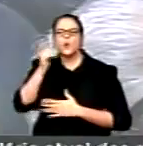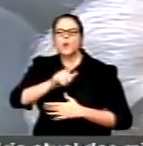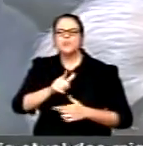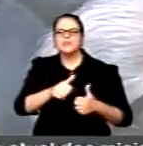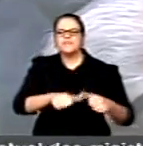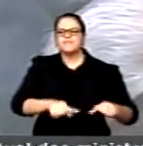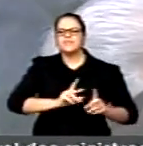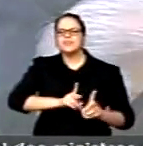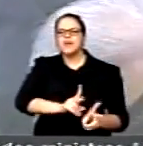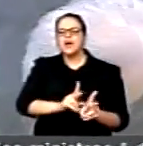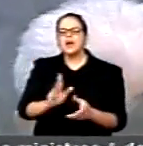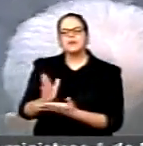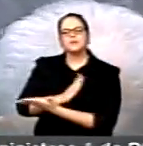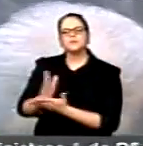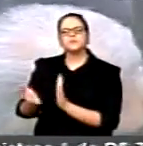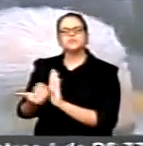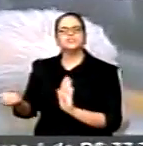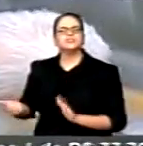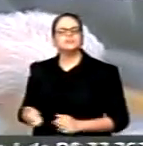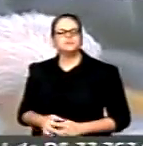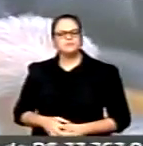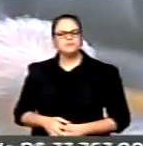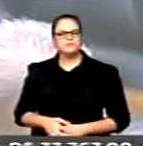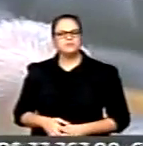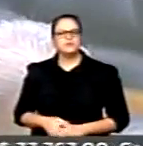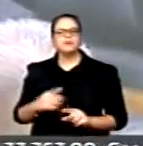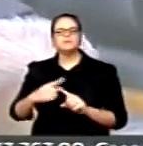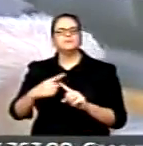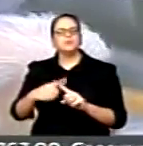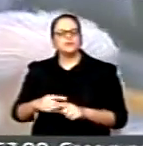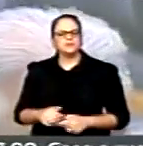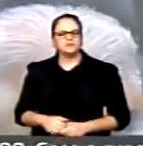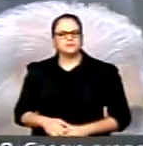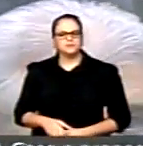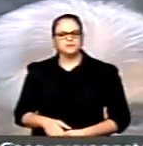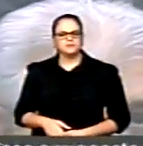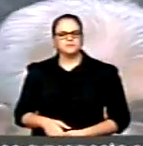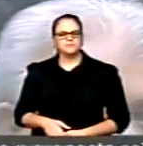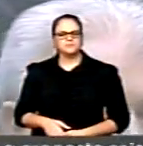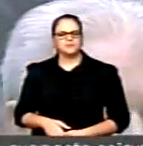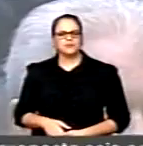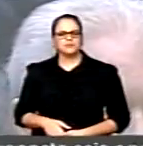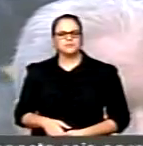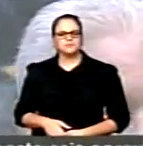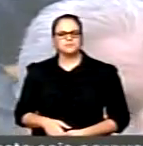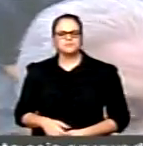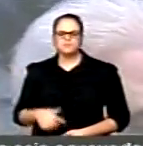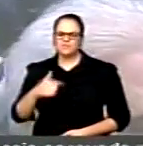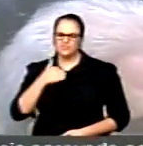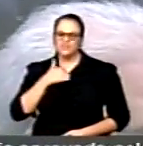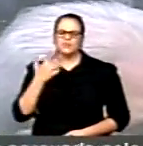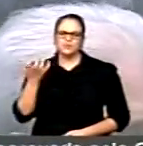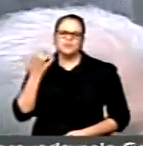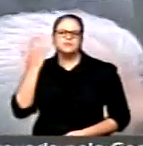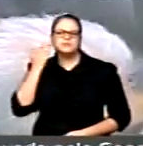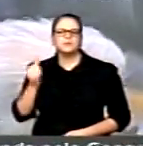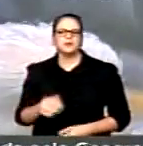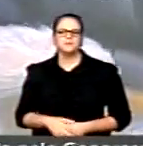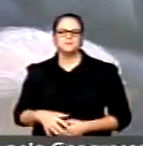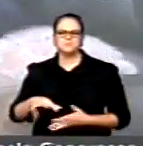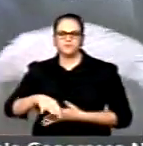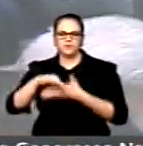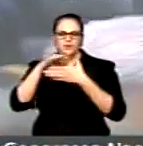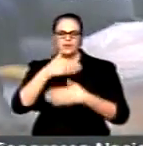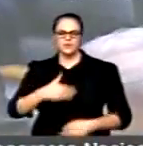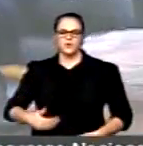dentro deste zoológico? E por que é que os outros são barrados? Eu queria que a liderança do governo, meu